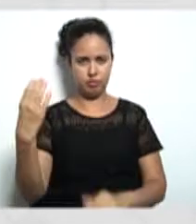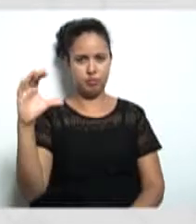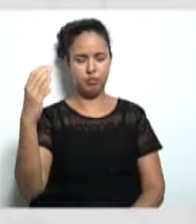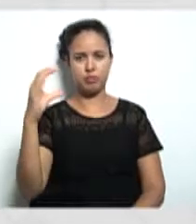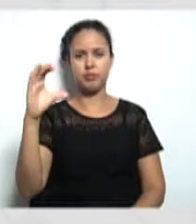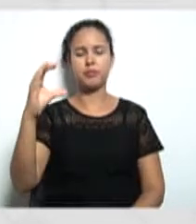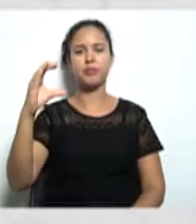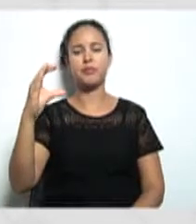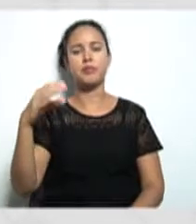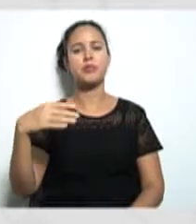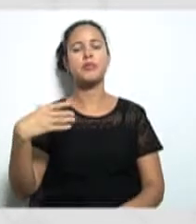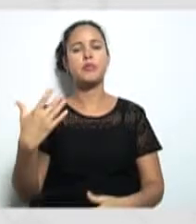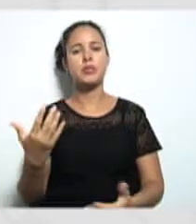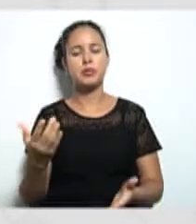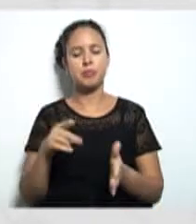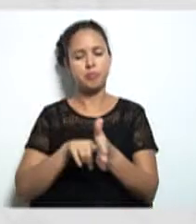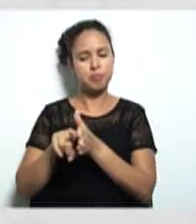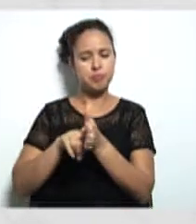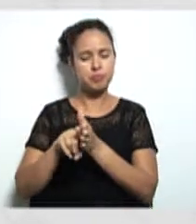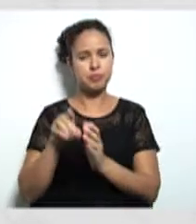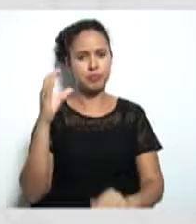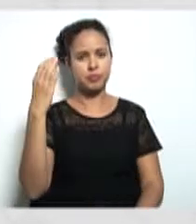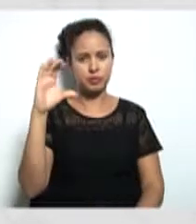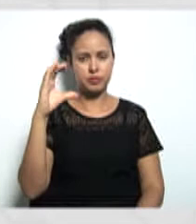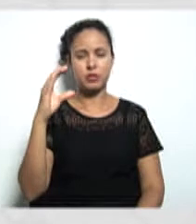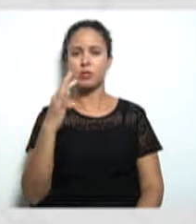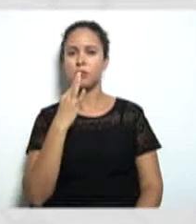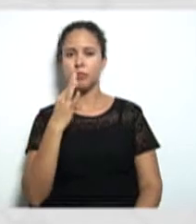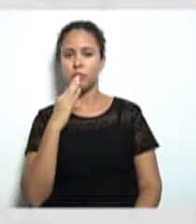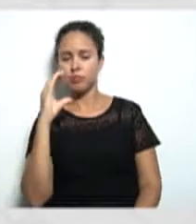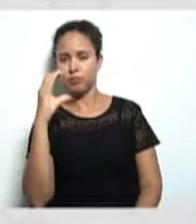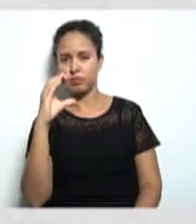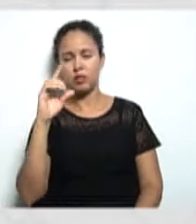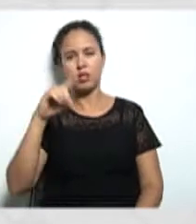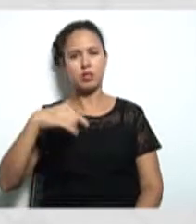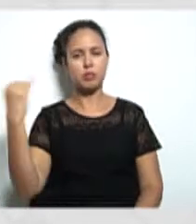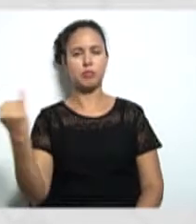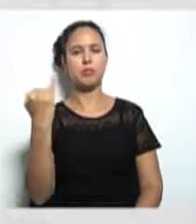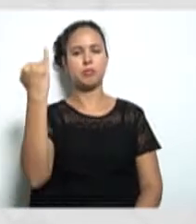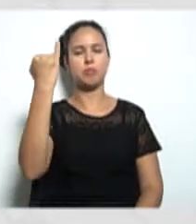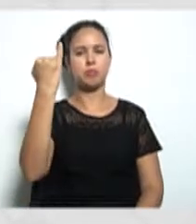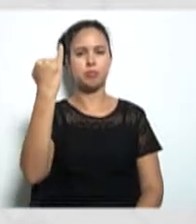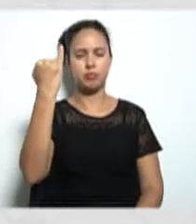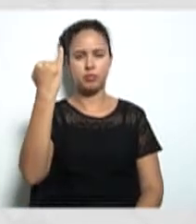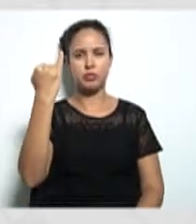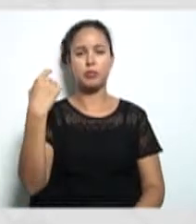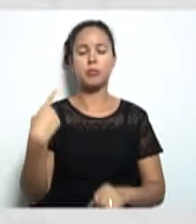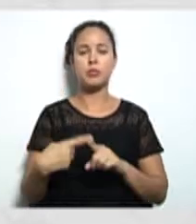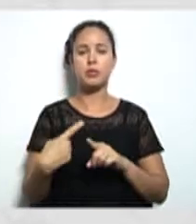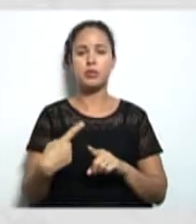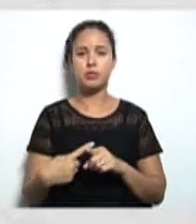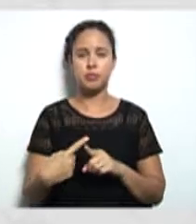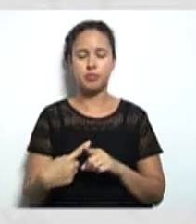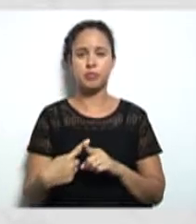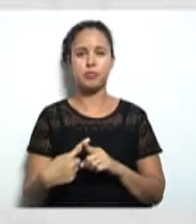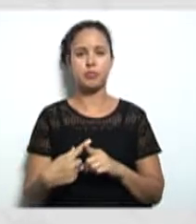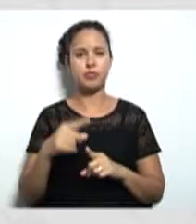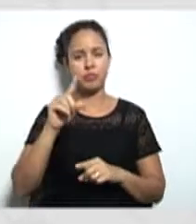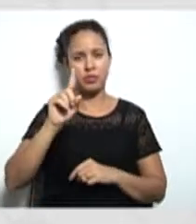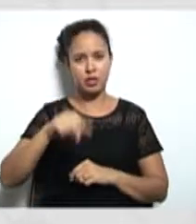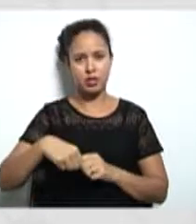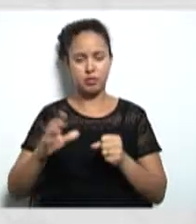científica, o conhecimento científico ele é relevante, ele é primordial. Por quê? Porque ele